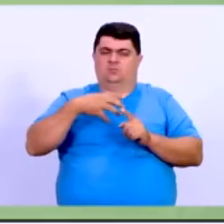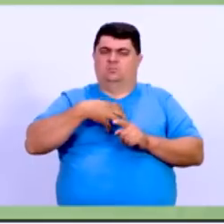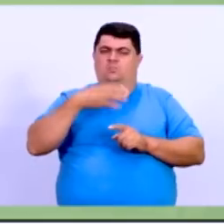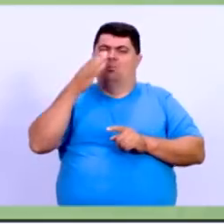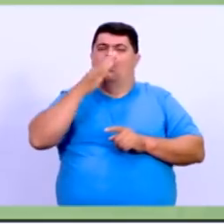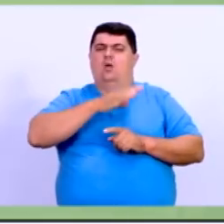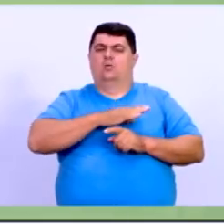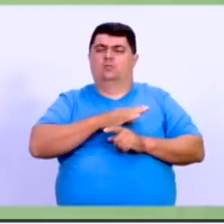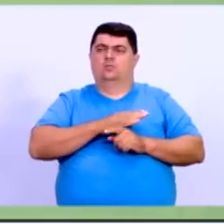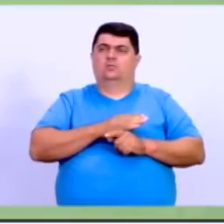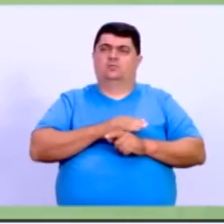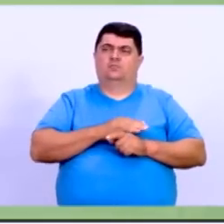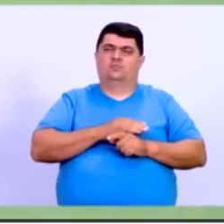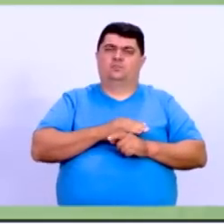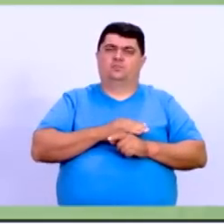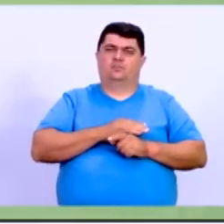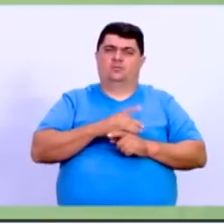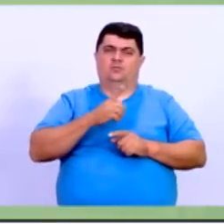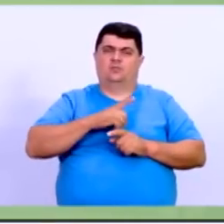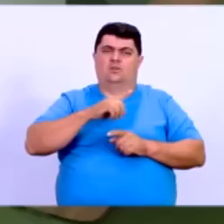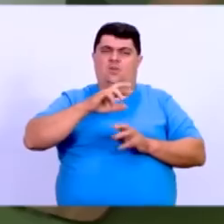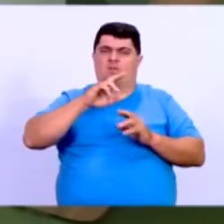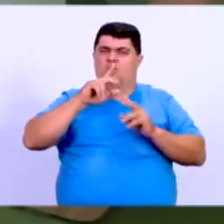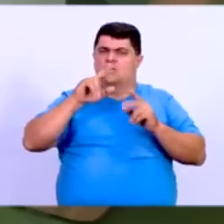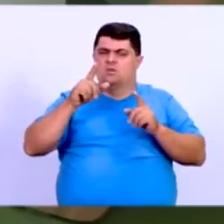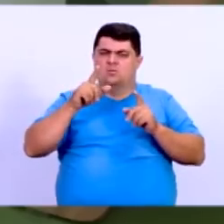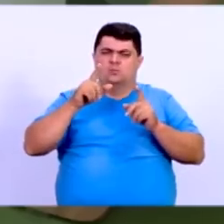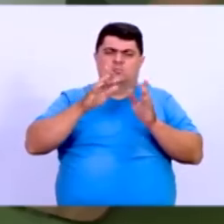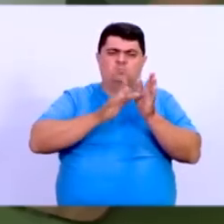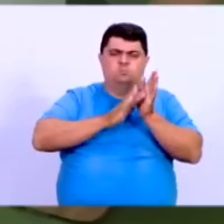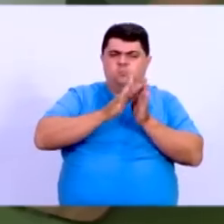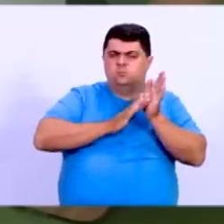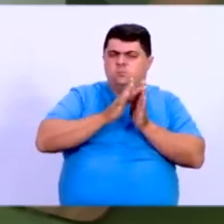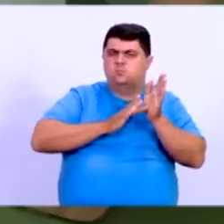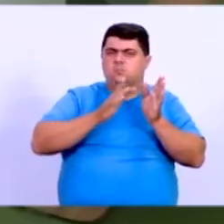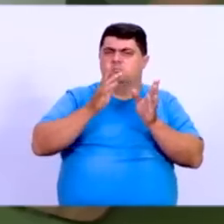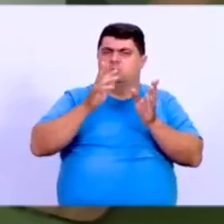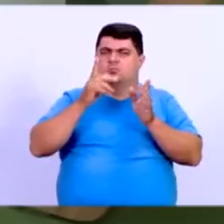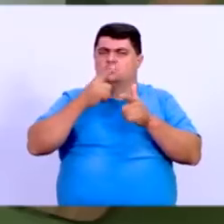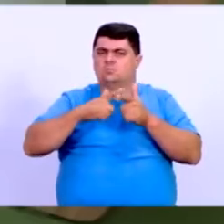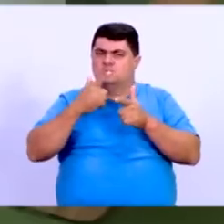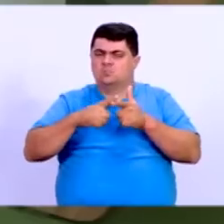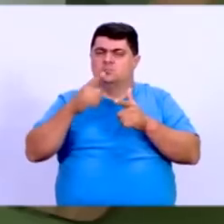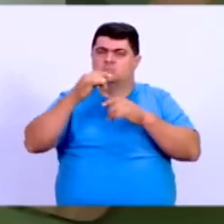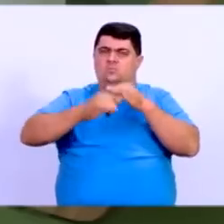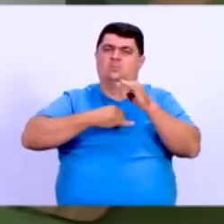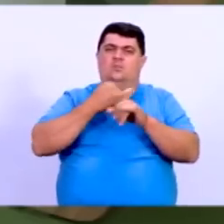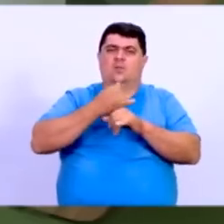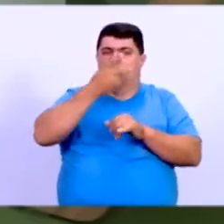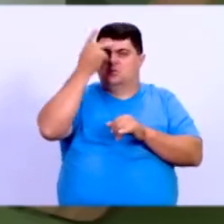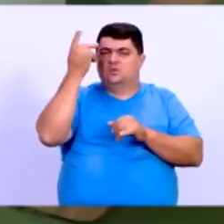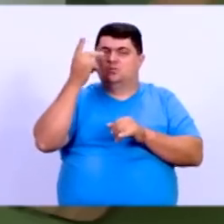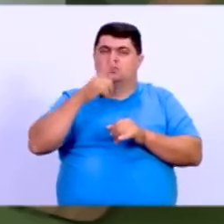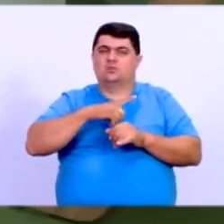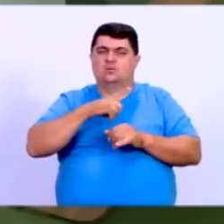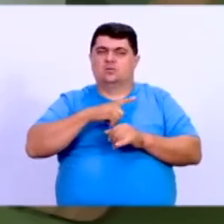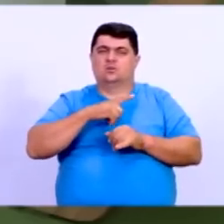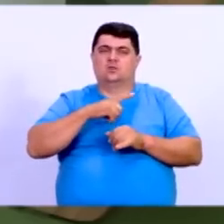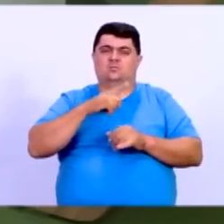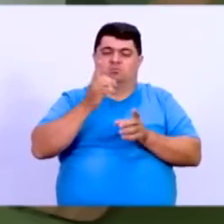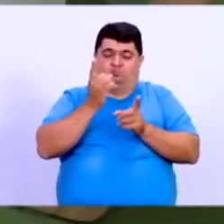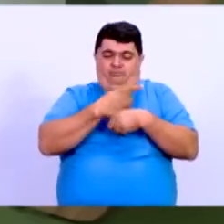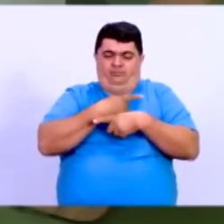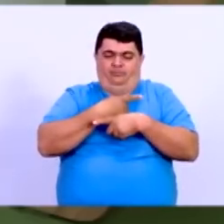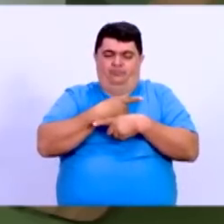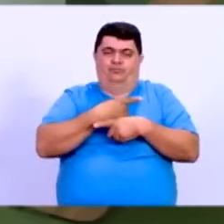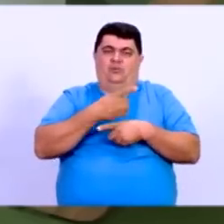né? Professor, tem vários golpes que acontecem na internet, inclusive, né? O pessoal se passa, por exemplo, por alguma instituição séria,